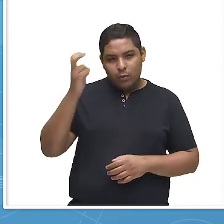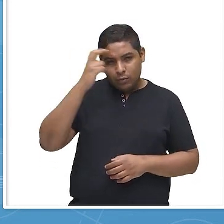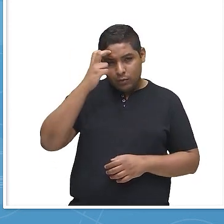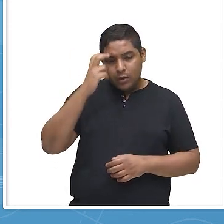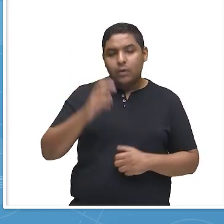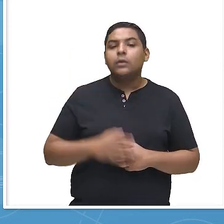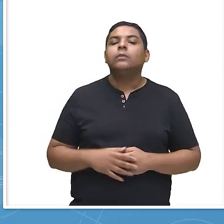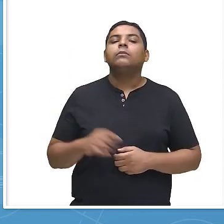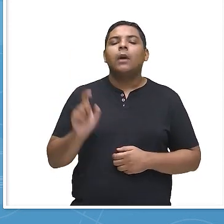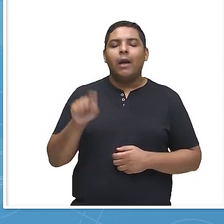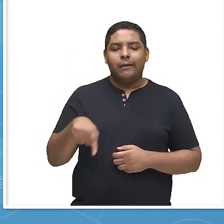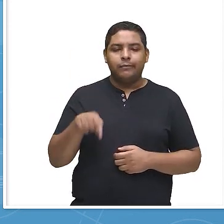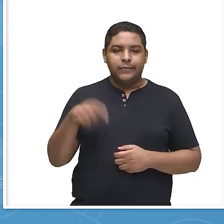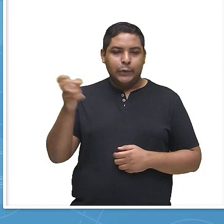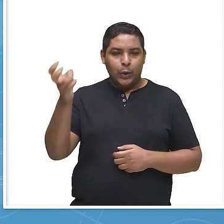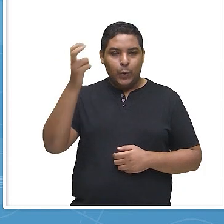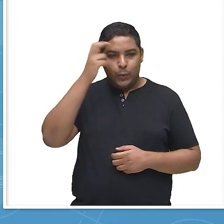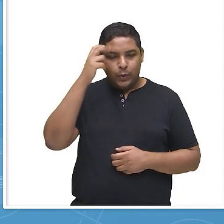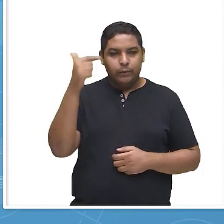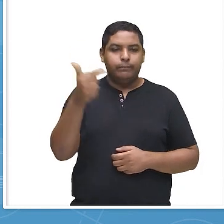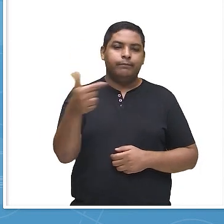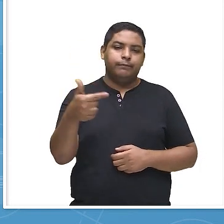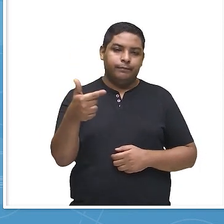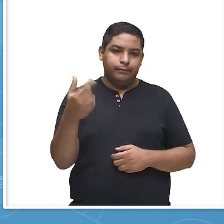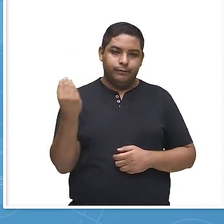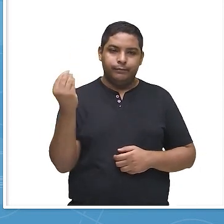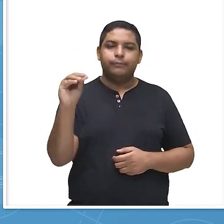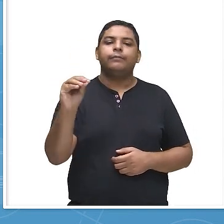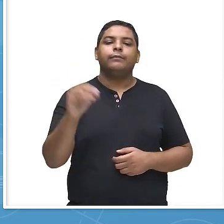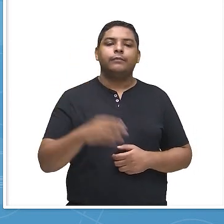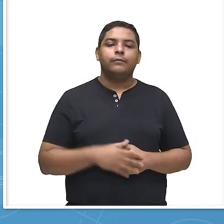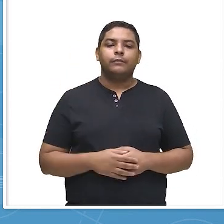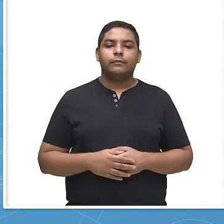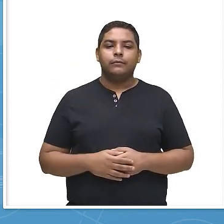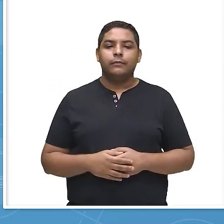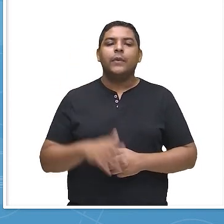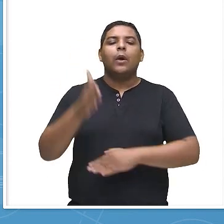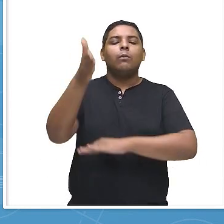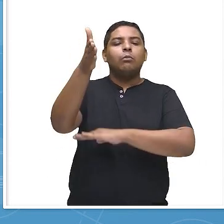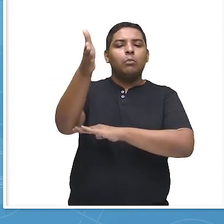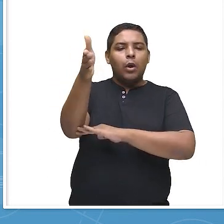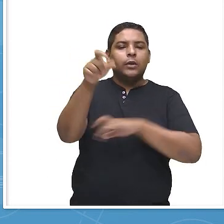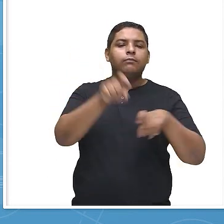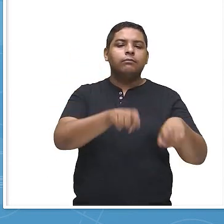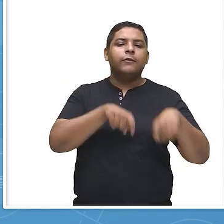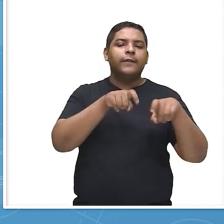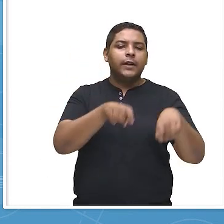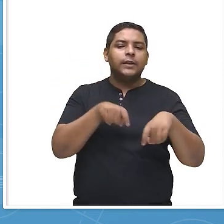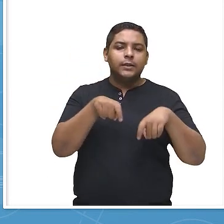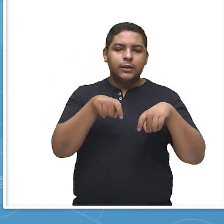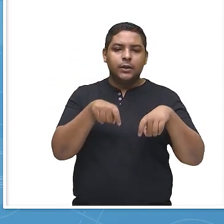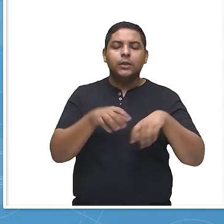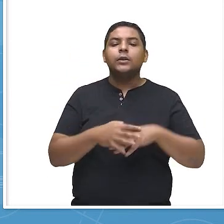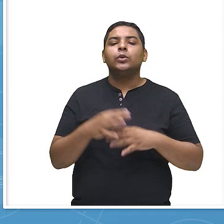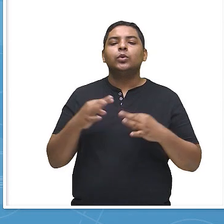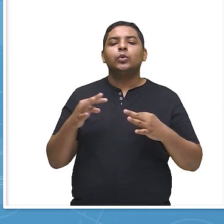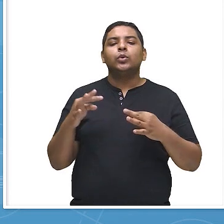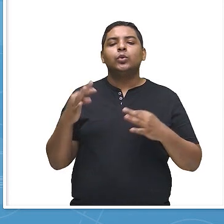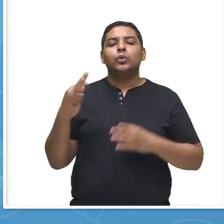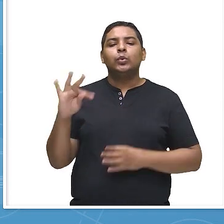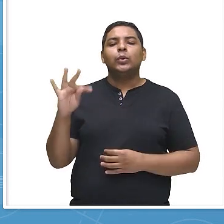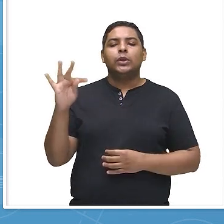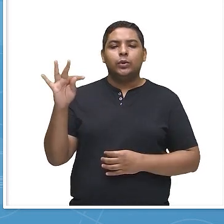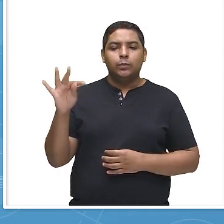2, paisagem cultural. Hotel fazenda, reservado apenas para o turismo. É paisagem natural ou